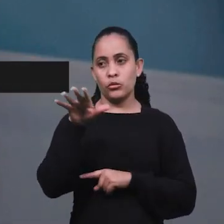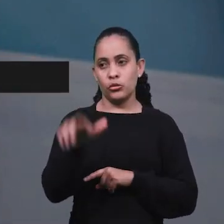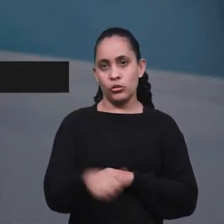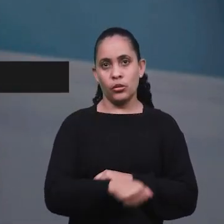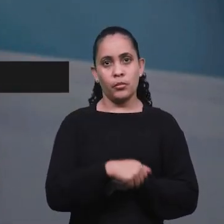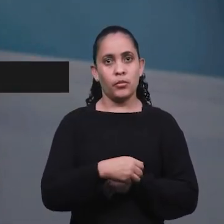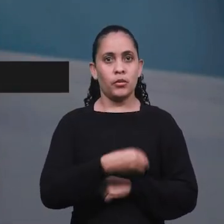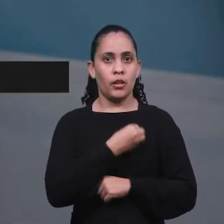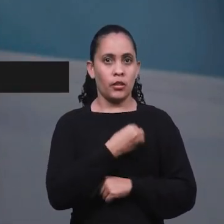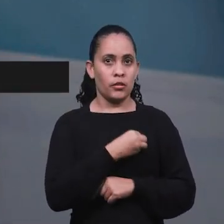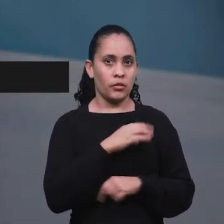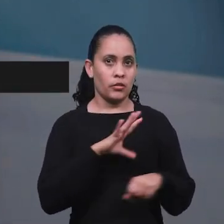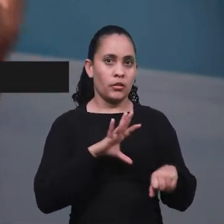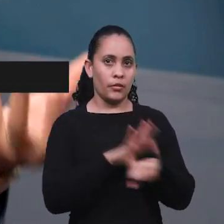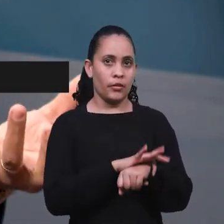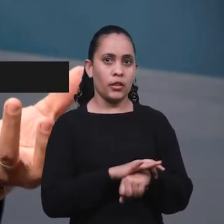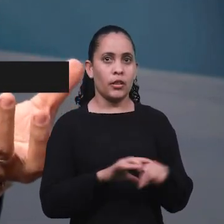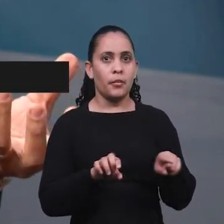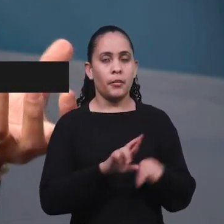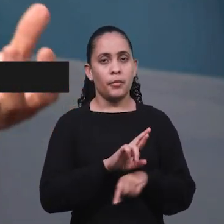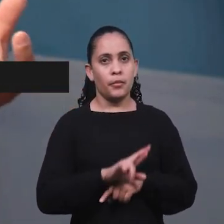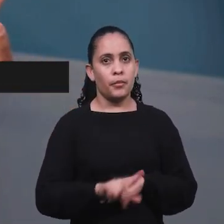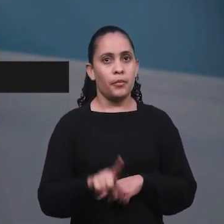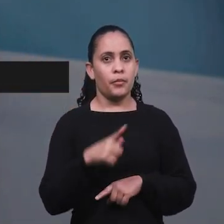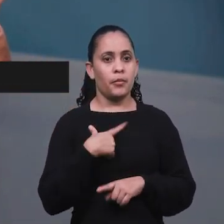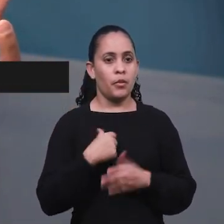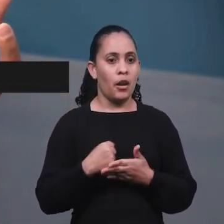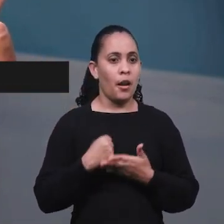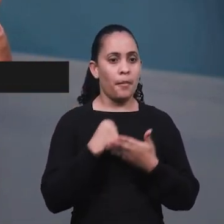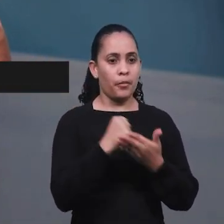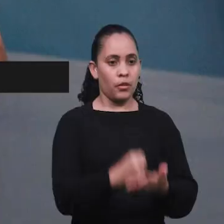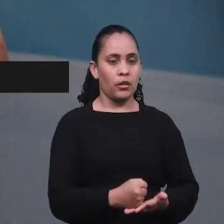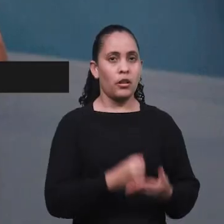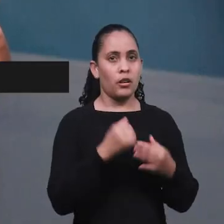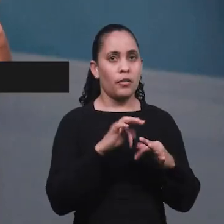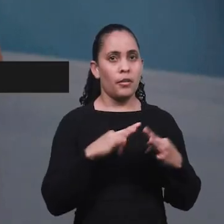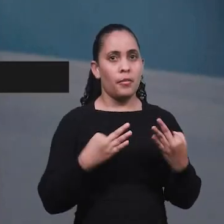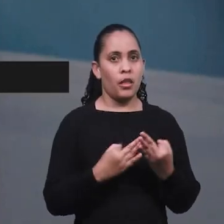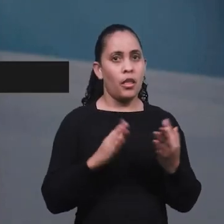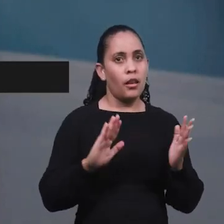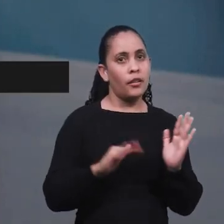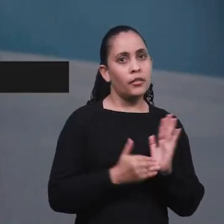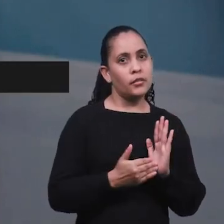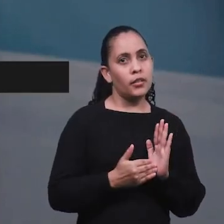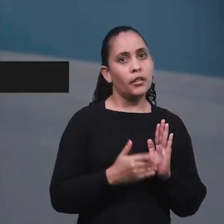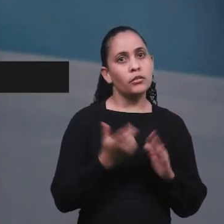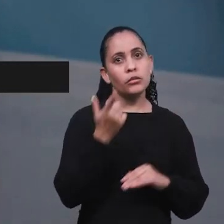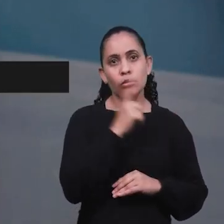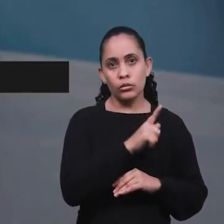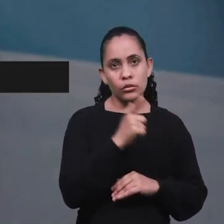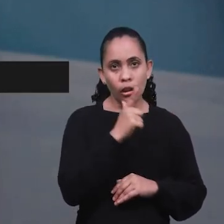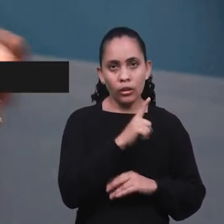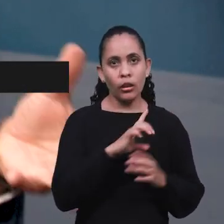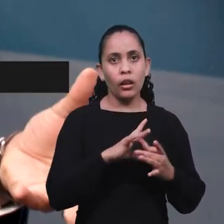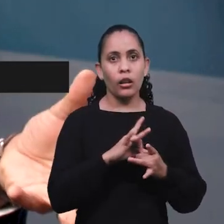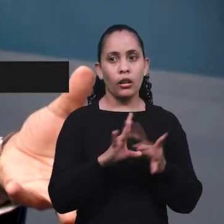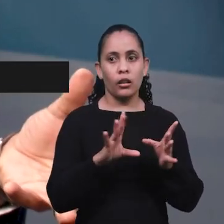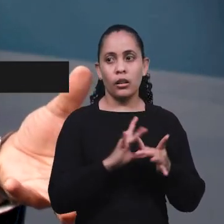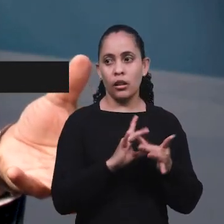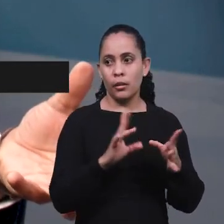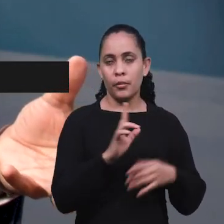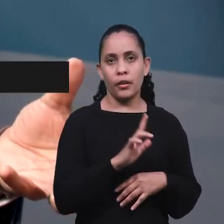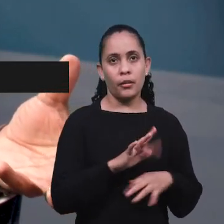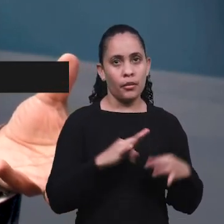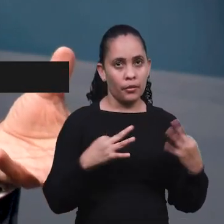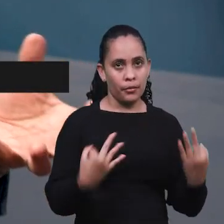contratam o seguro de vida não porque não tem recurso, mas é uma forma de apoiar a família até que o inventário seja concluído e os bens sejam